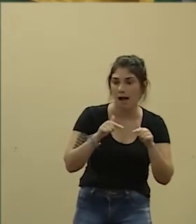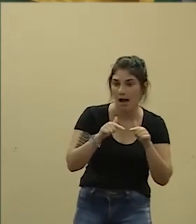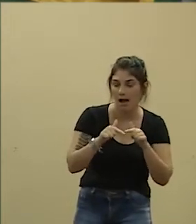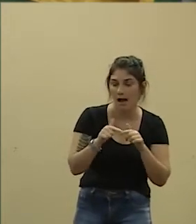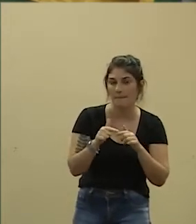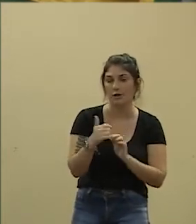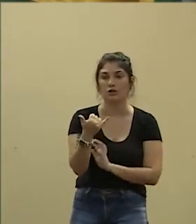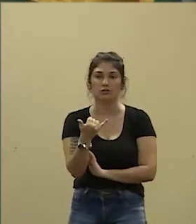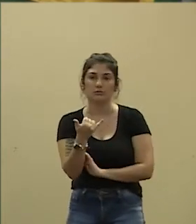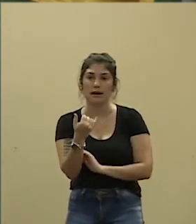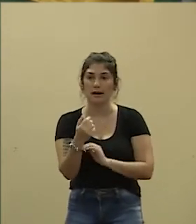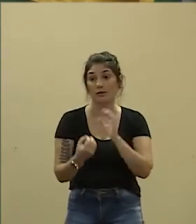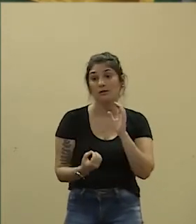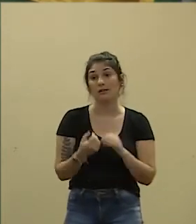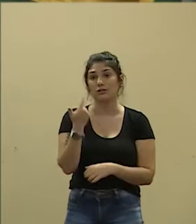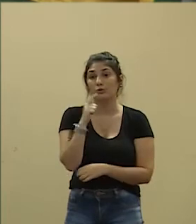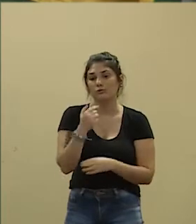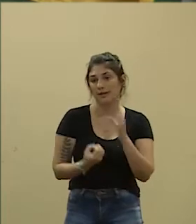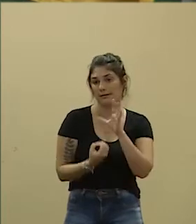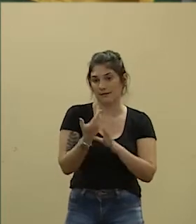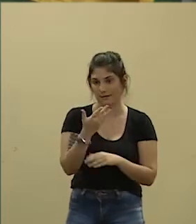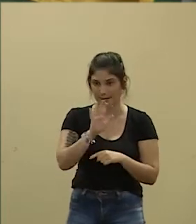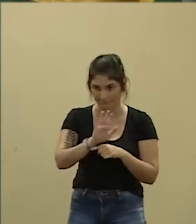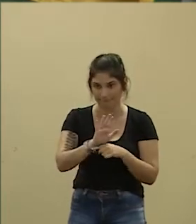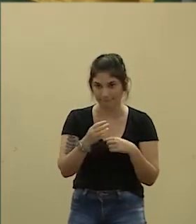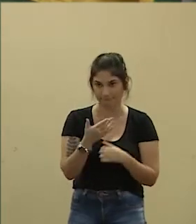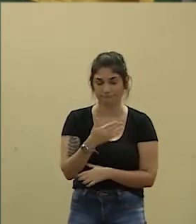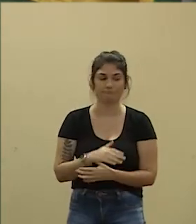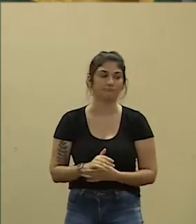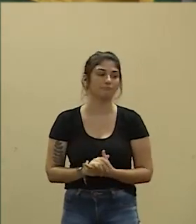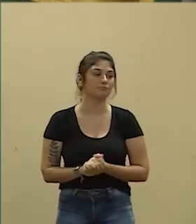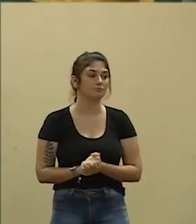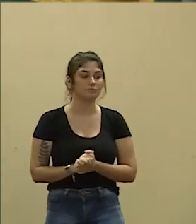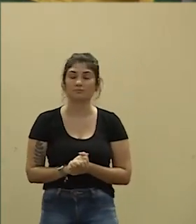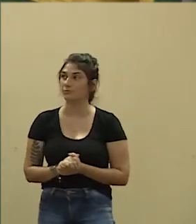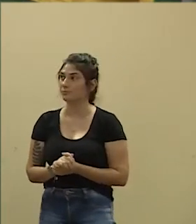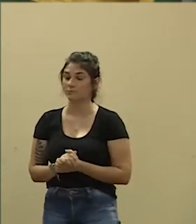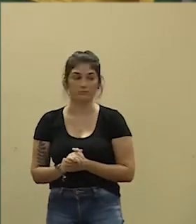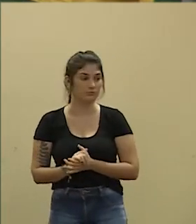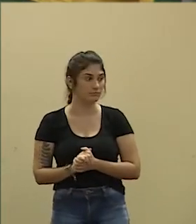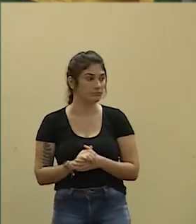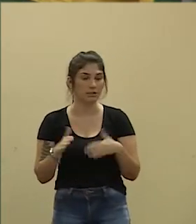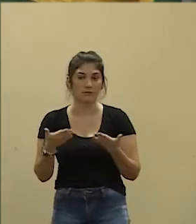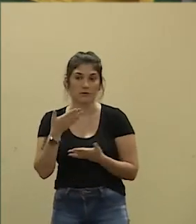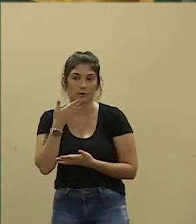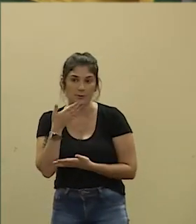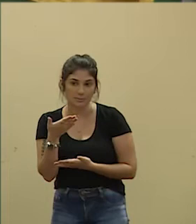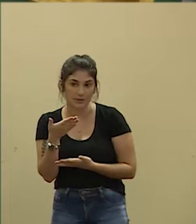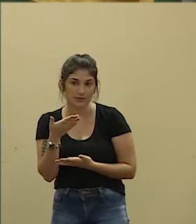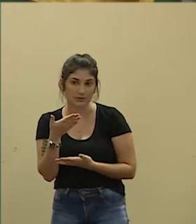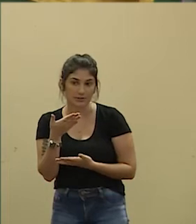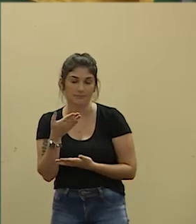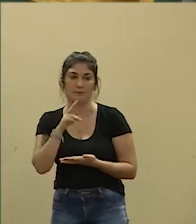coisas como o ponto a gente consegue fazer coisas bem bem bem legais então eu vou pedir licença pra vocês pra